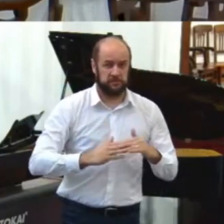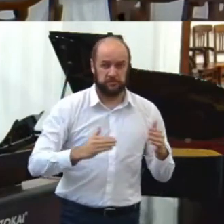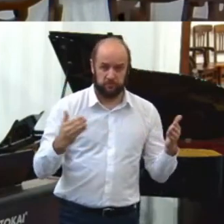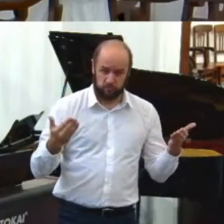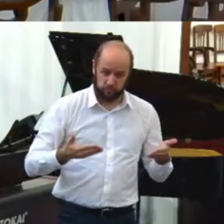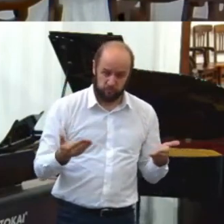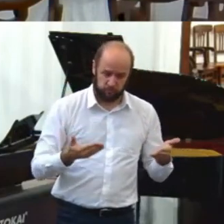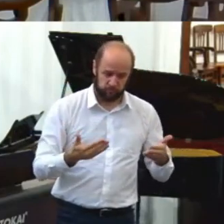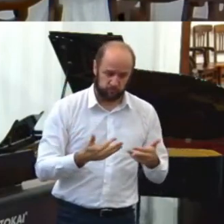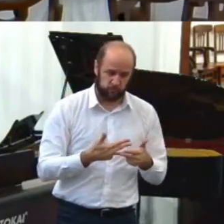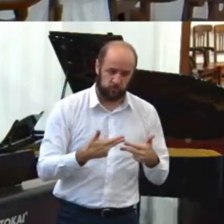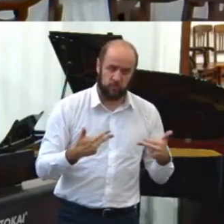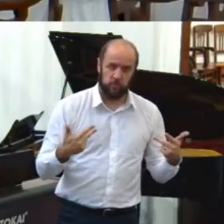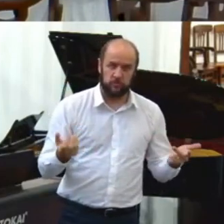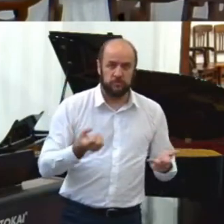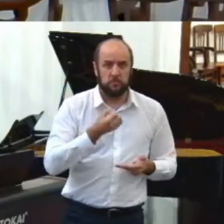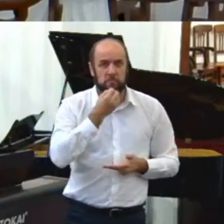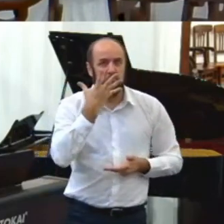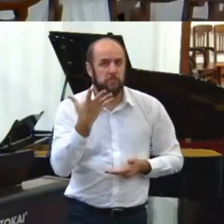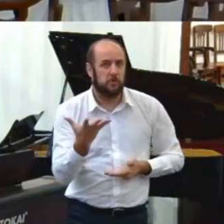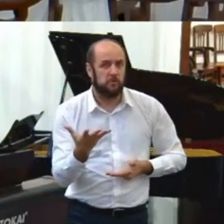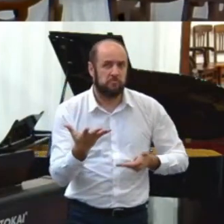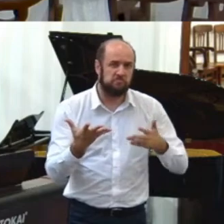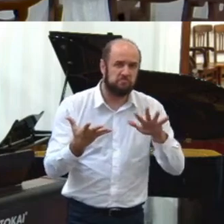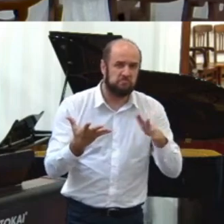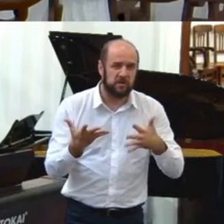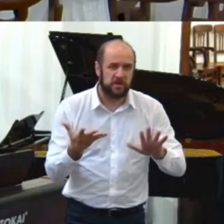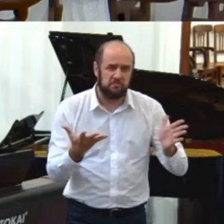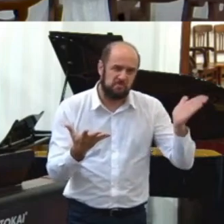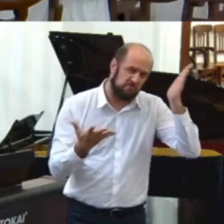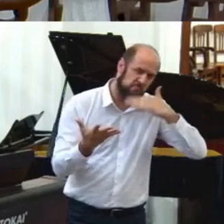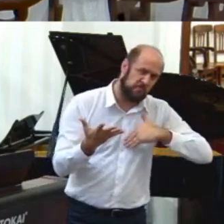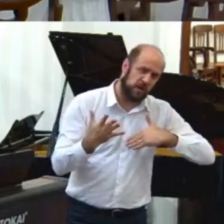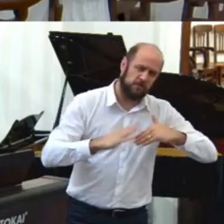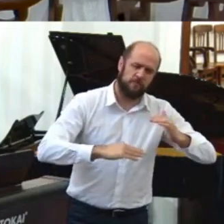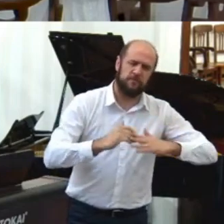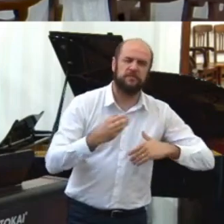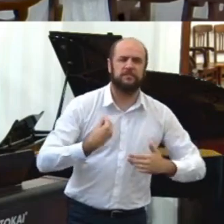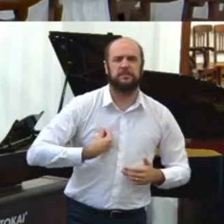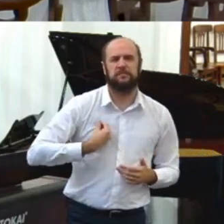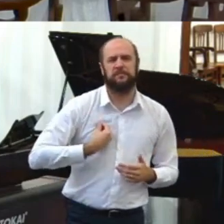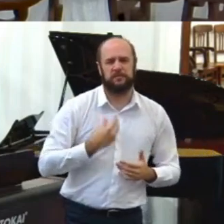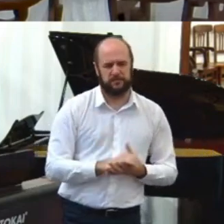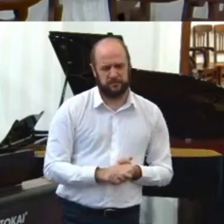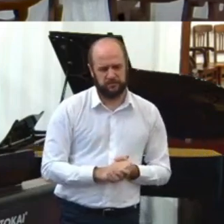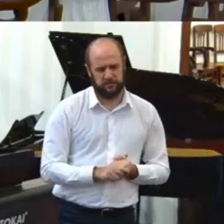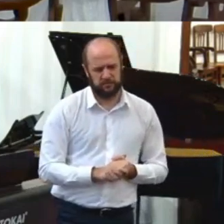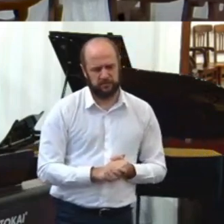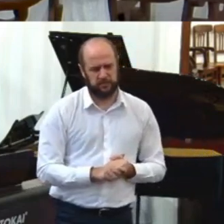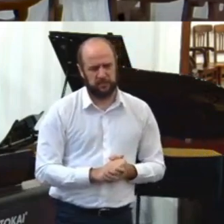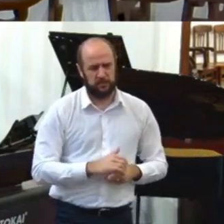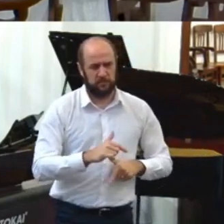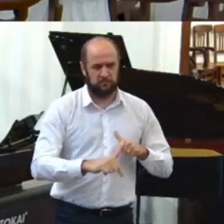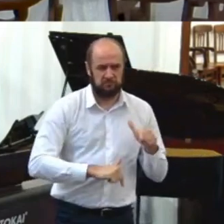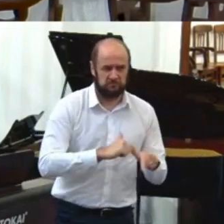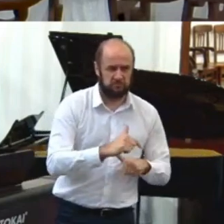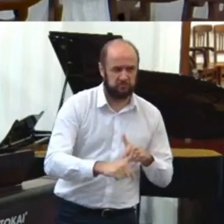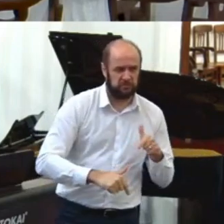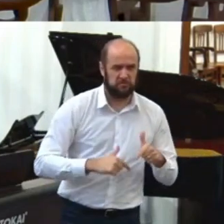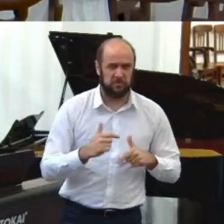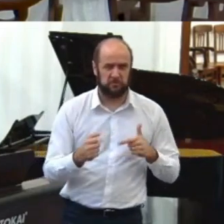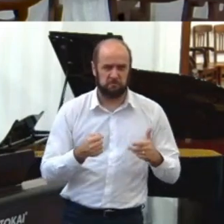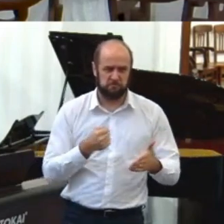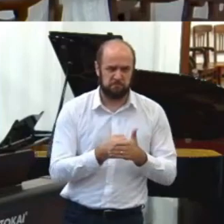praticamos, das coisas boas, médias, ruins que fizemos, das ações